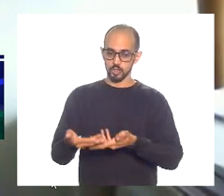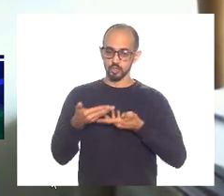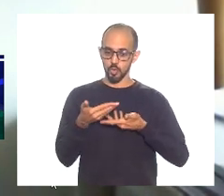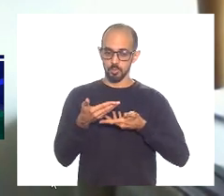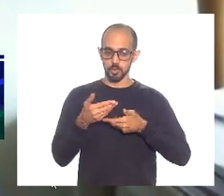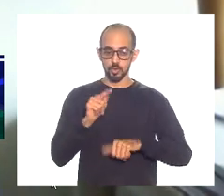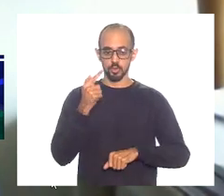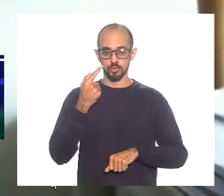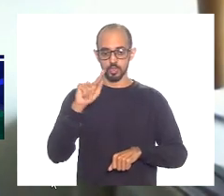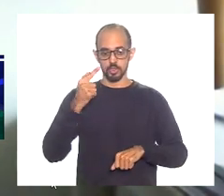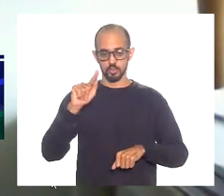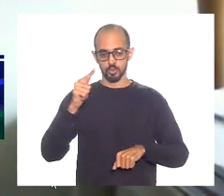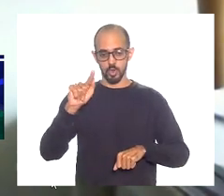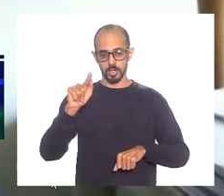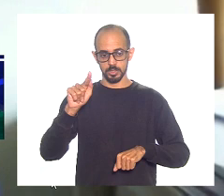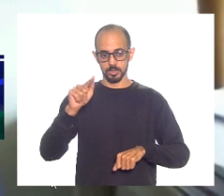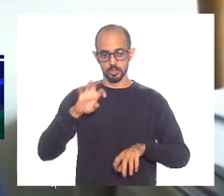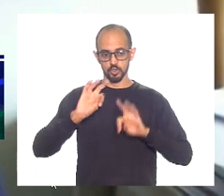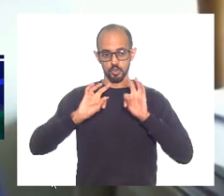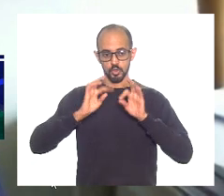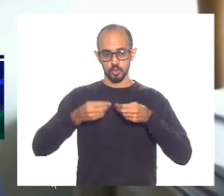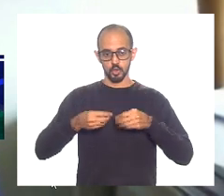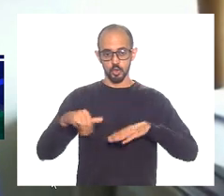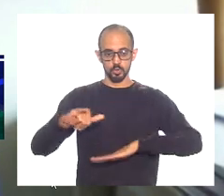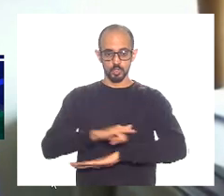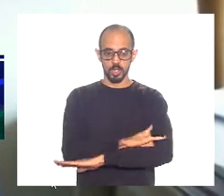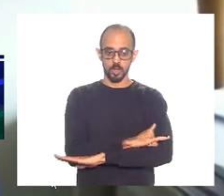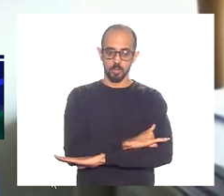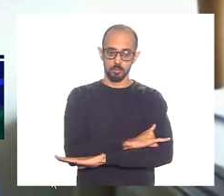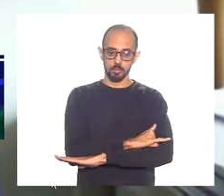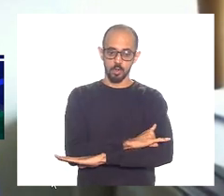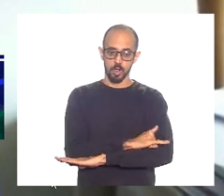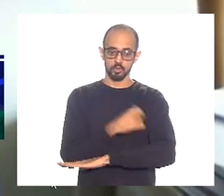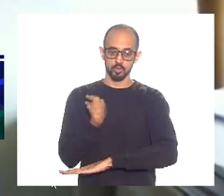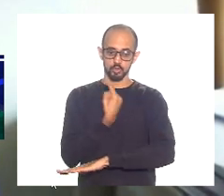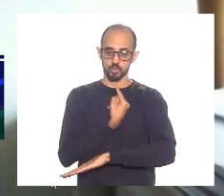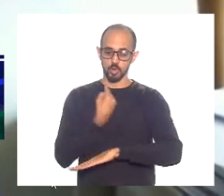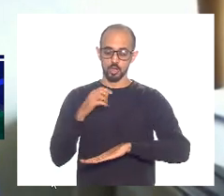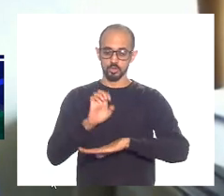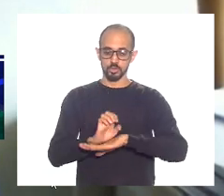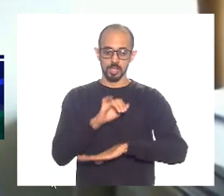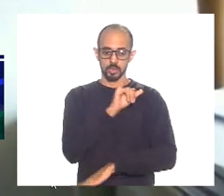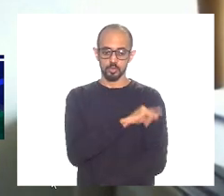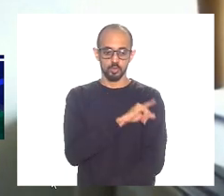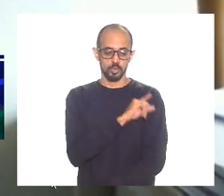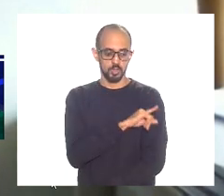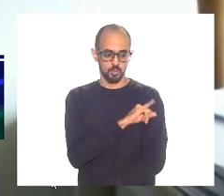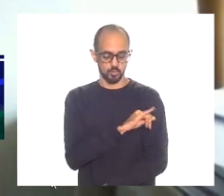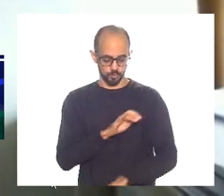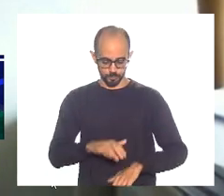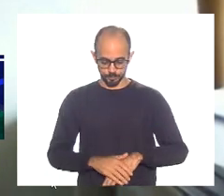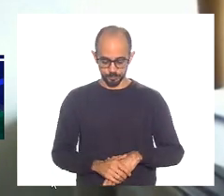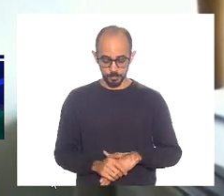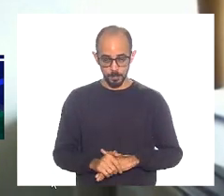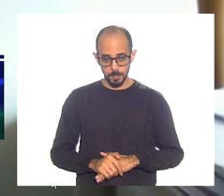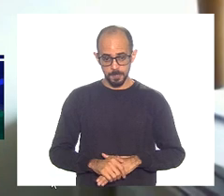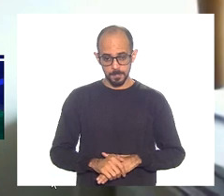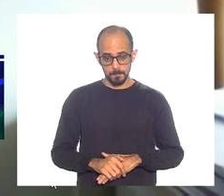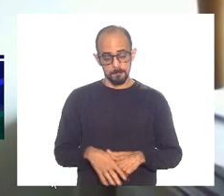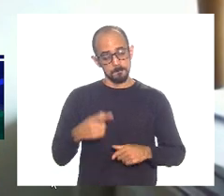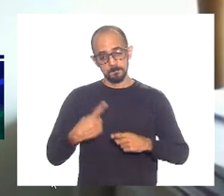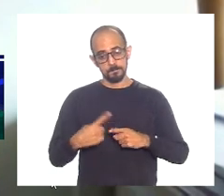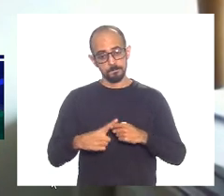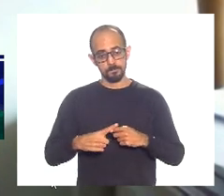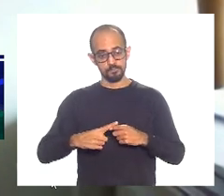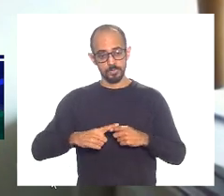os gestores de todos os aeroportos do nosso estado do Rio de Janeiro. Porque,